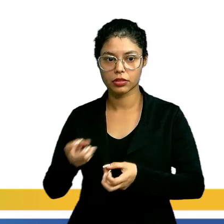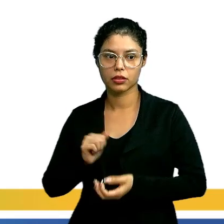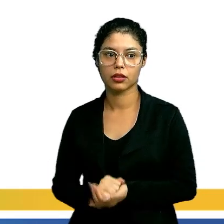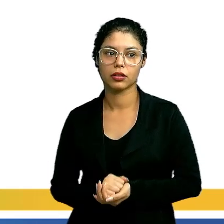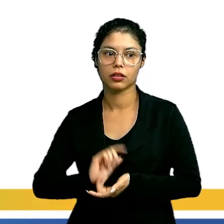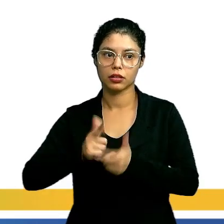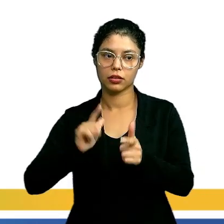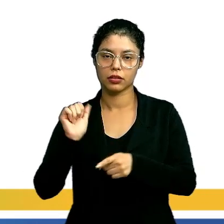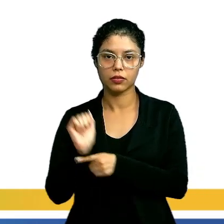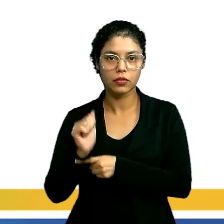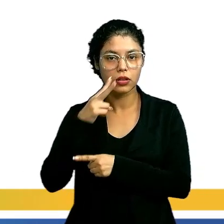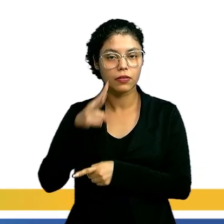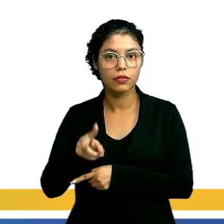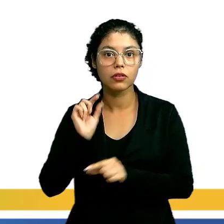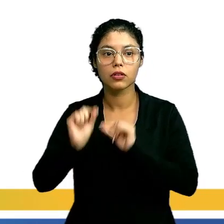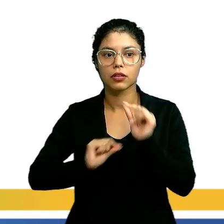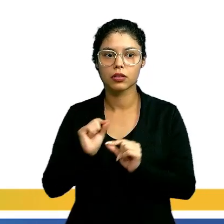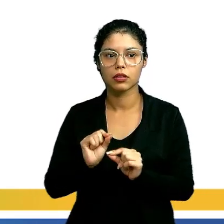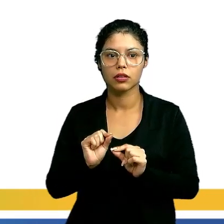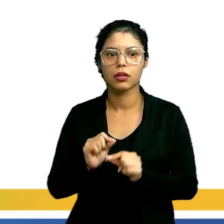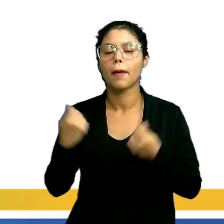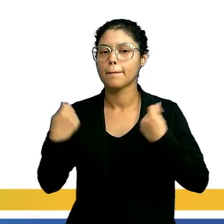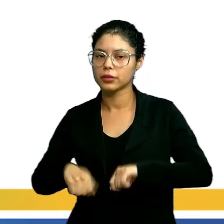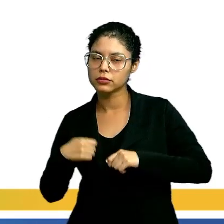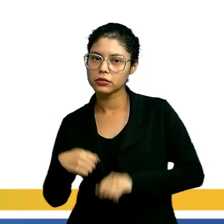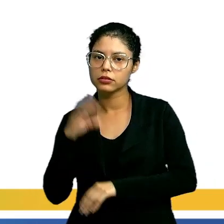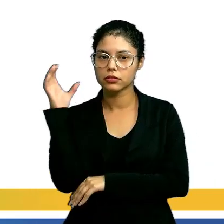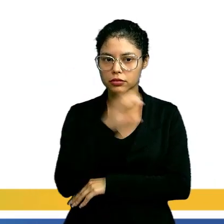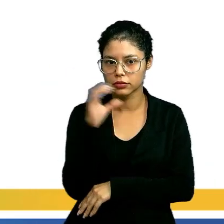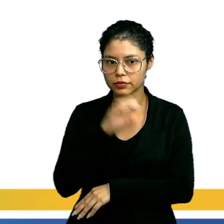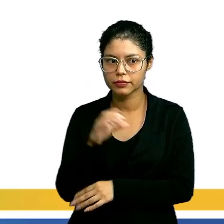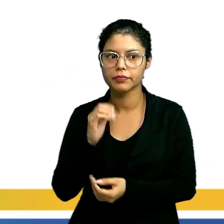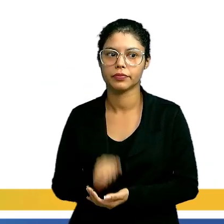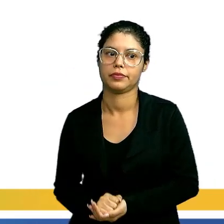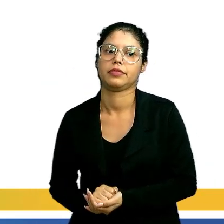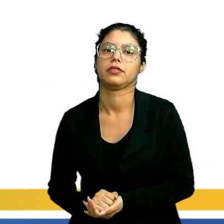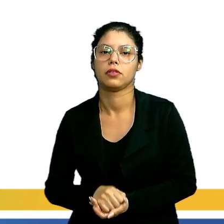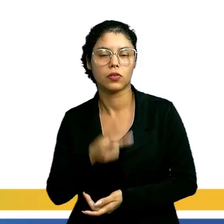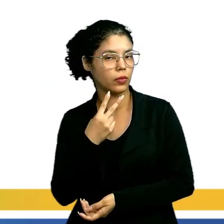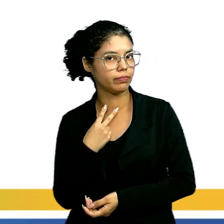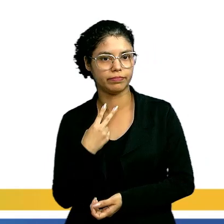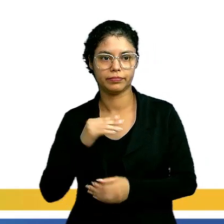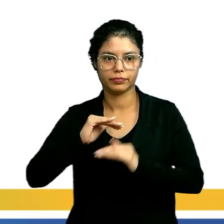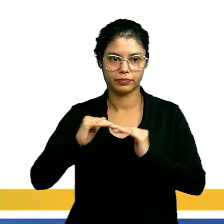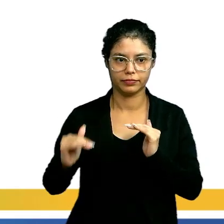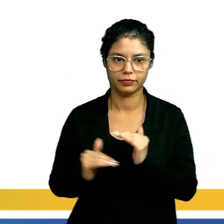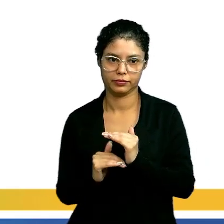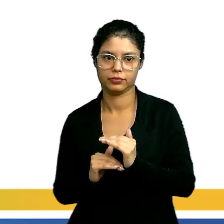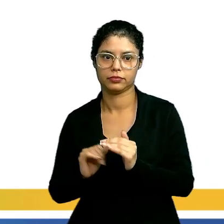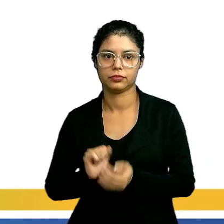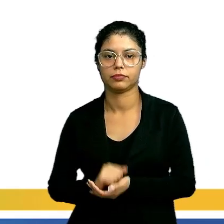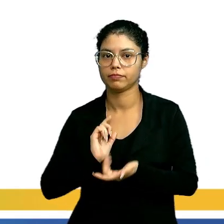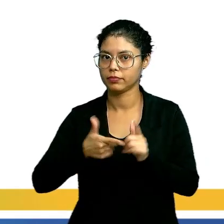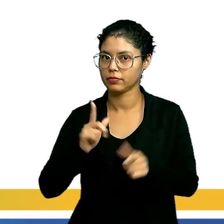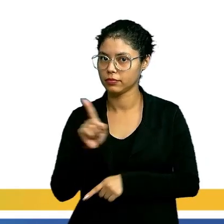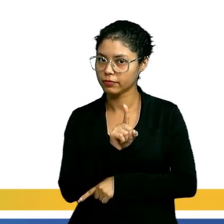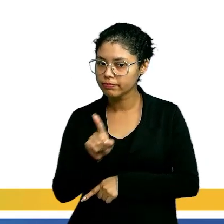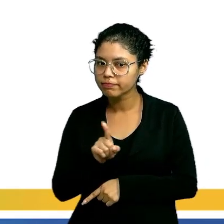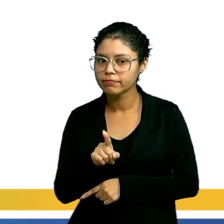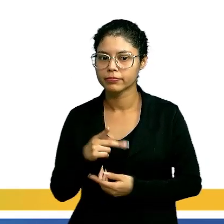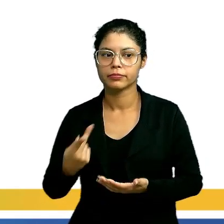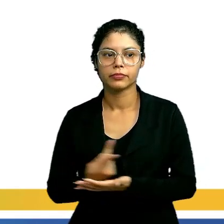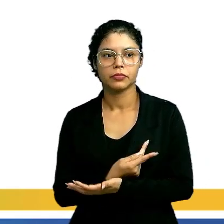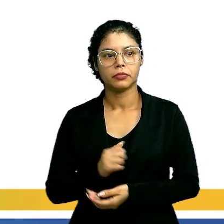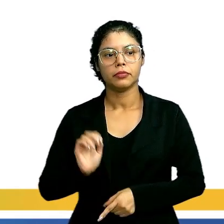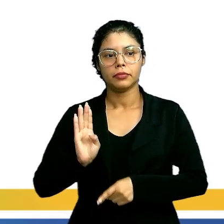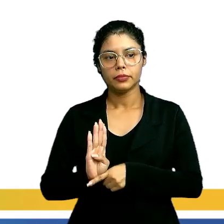nesta letra A, a gente observa que para que um carro tenha muita aceleração, a aceleração não pode ser baixa, então não pode ser essa letra A. Temos aqui um